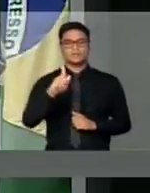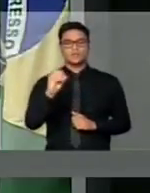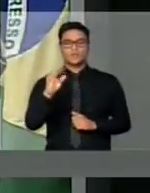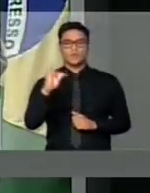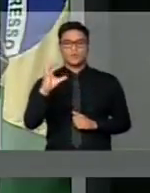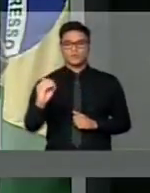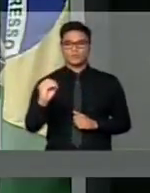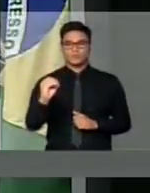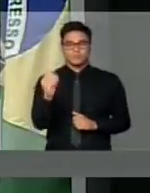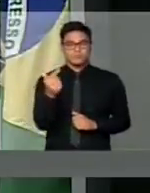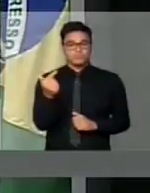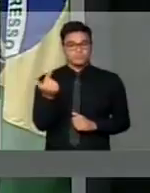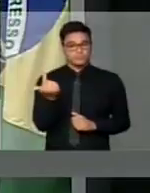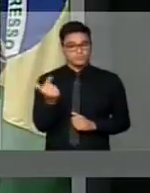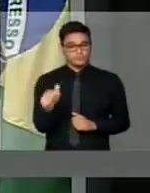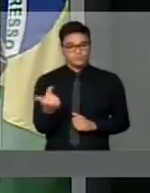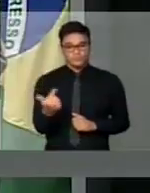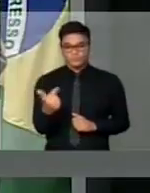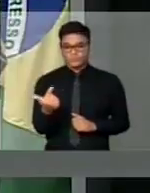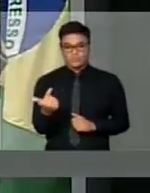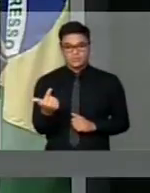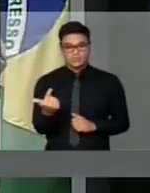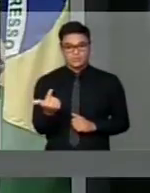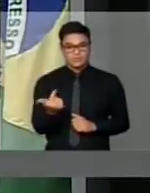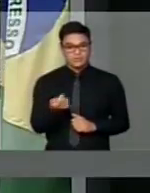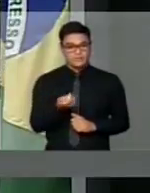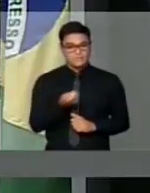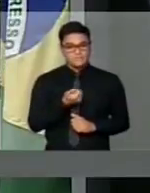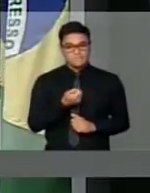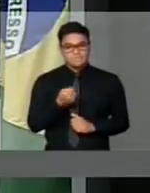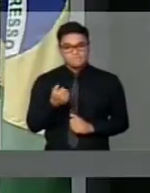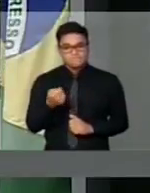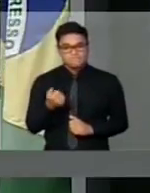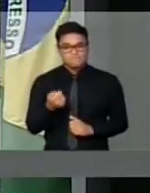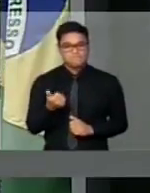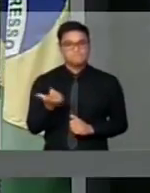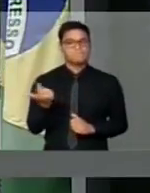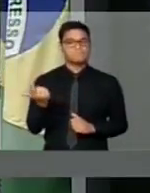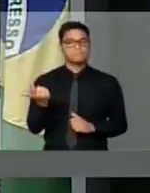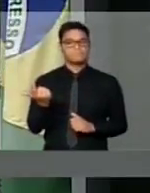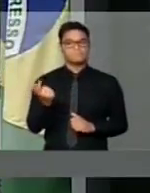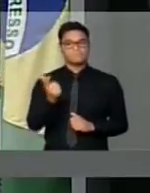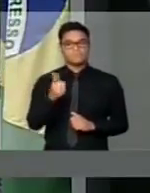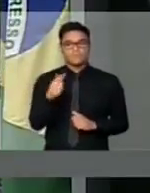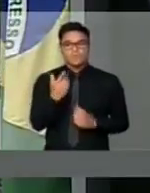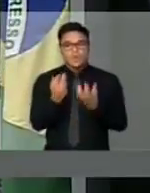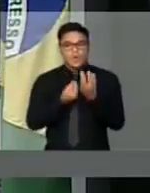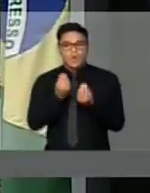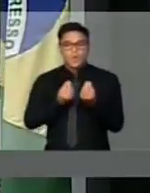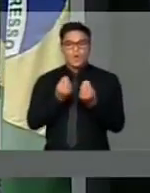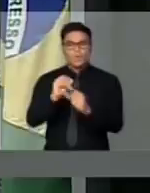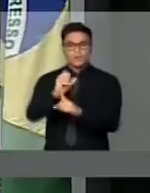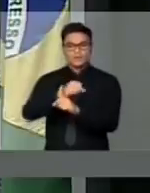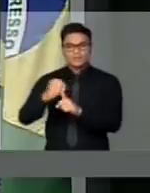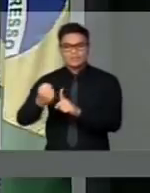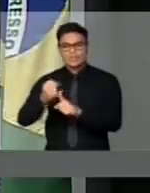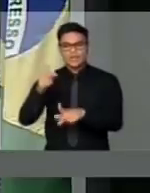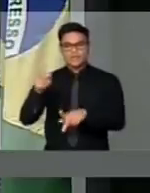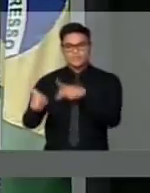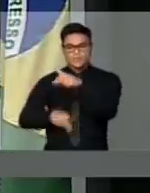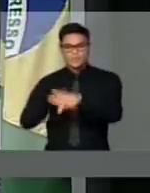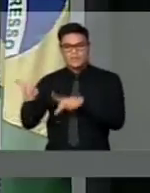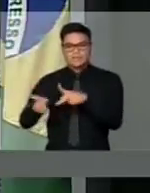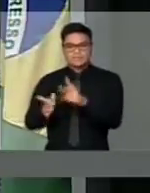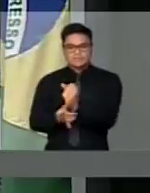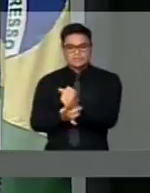de saneamento básico. Não há as condições sanitárias para que a população possa se proteger contra